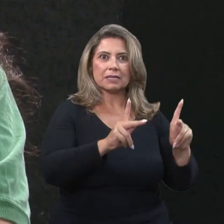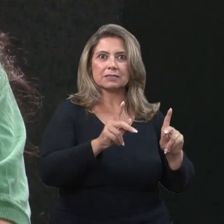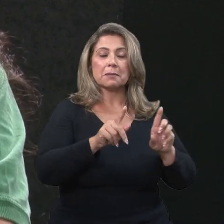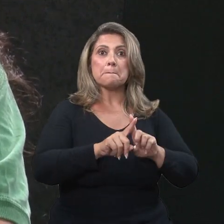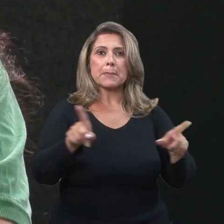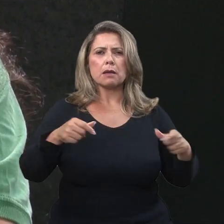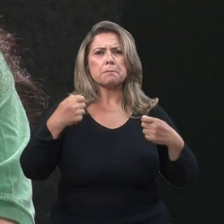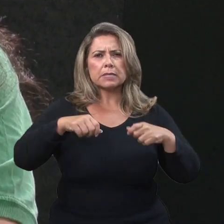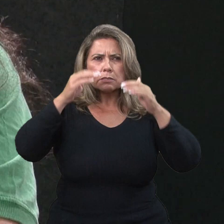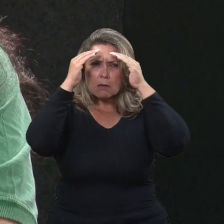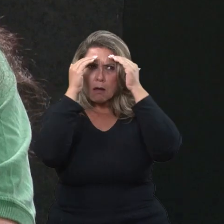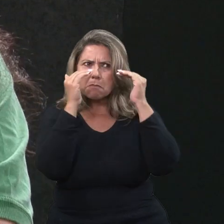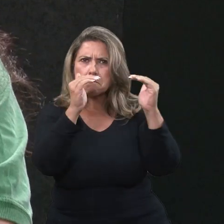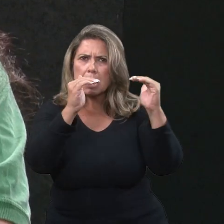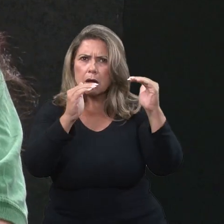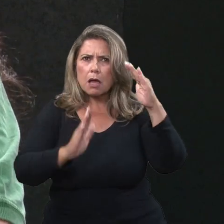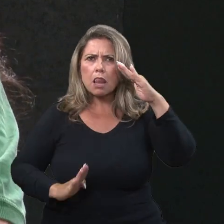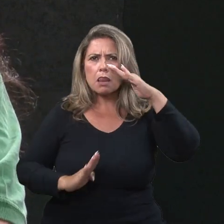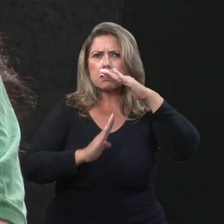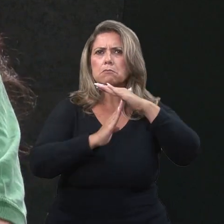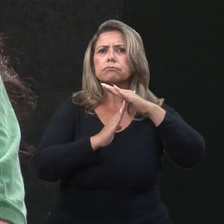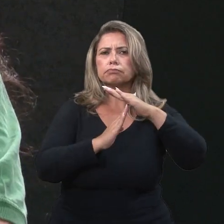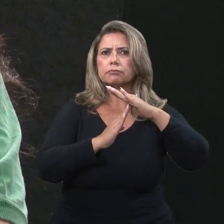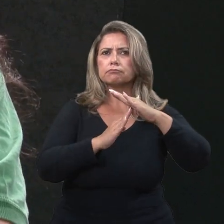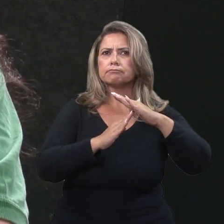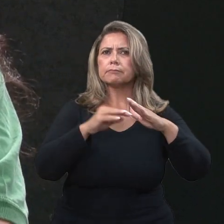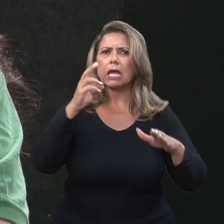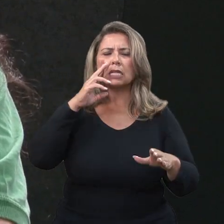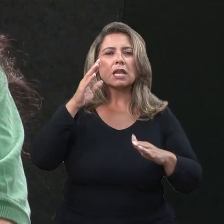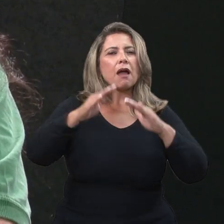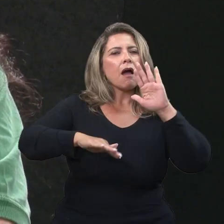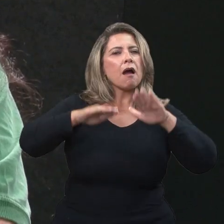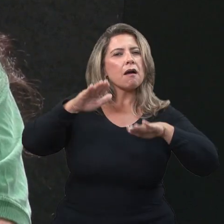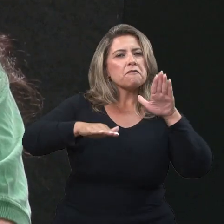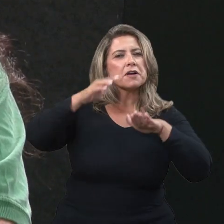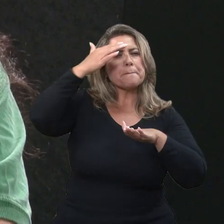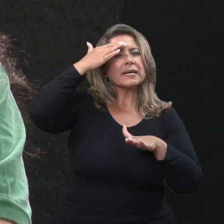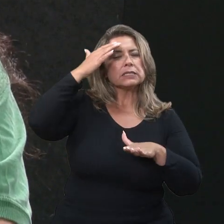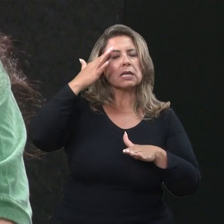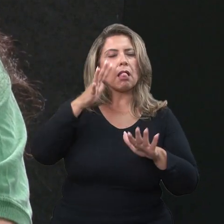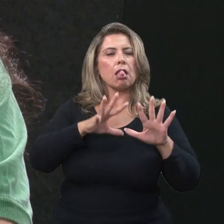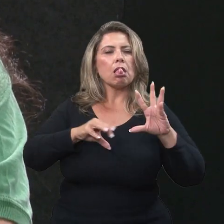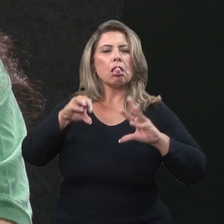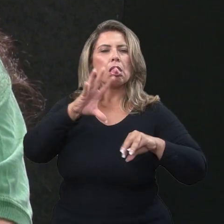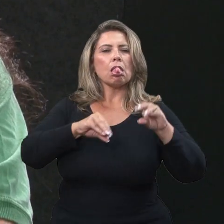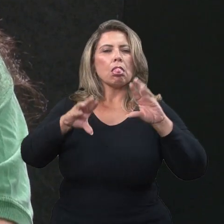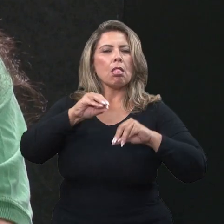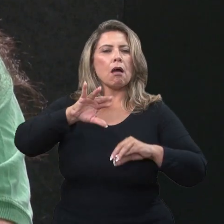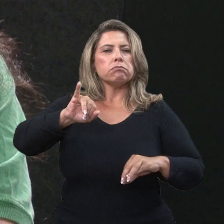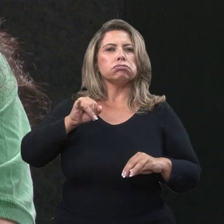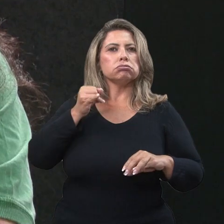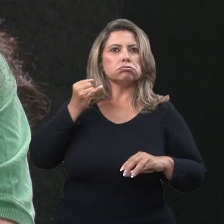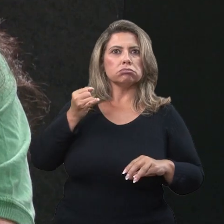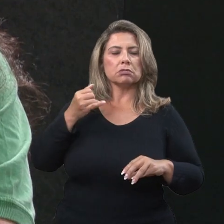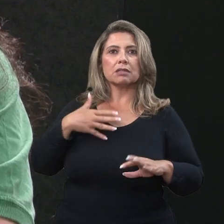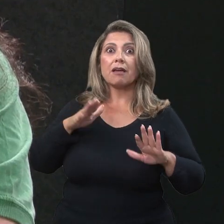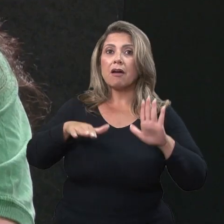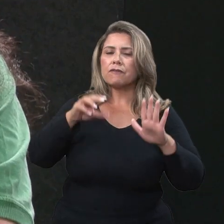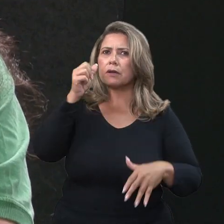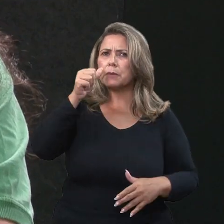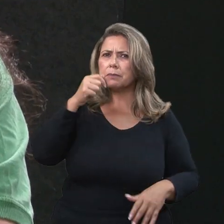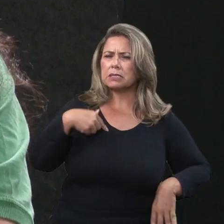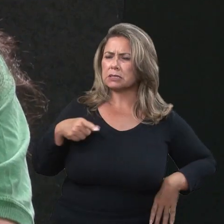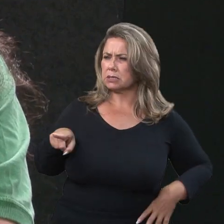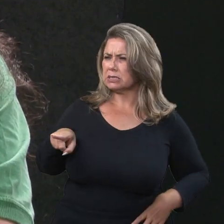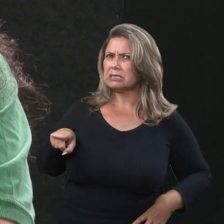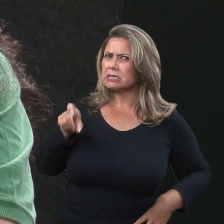limites que a gente precisa respeitar. E, às vezes, isso não fica tão claro para as pessoas, né? Então, muitas vezes, eu vejo mulheres se questionando, será que isso